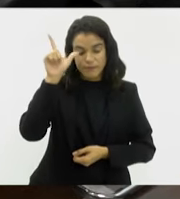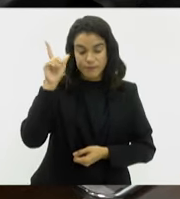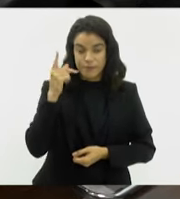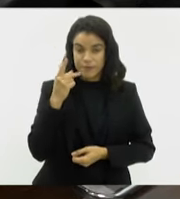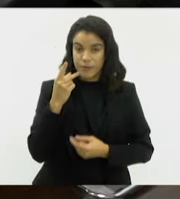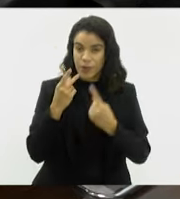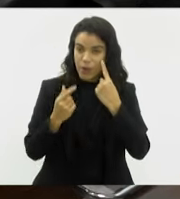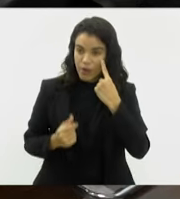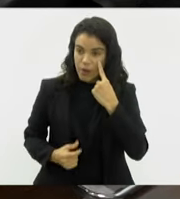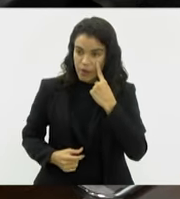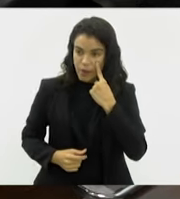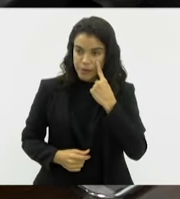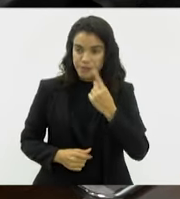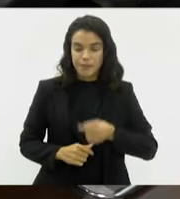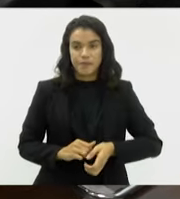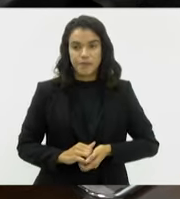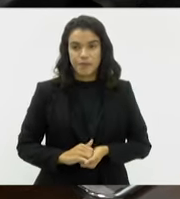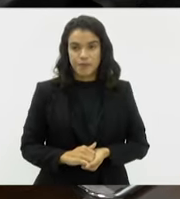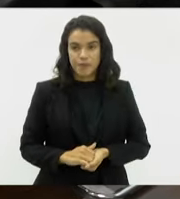só.